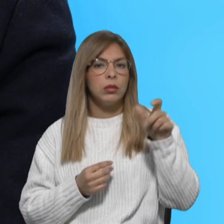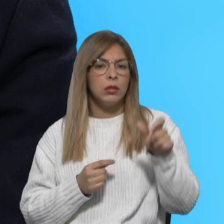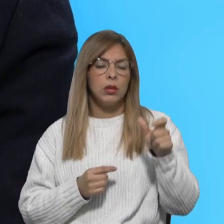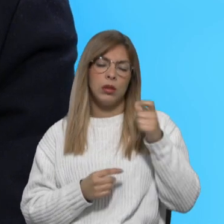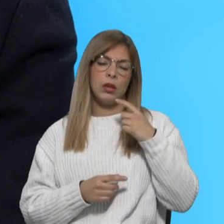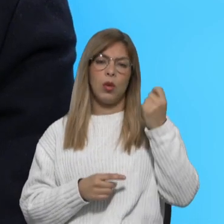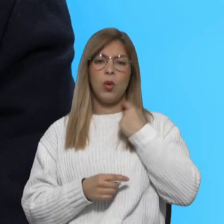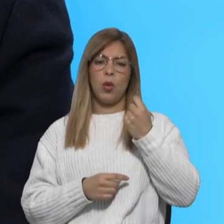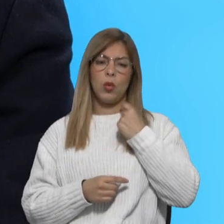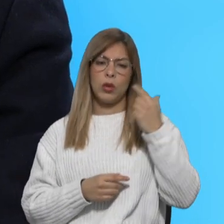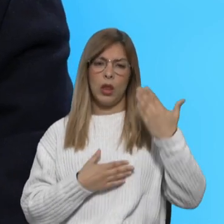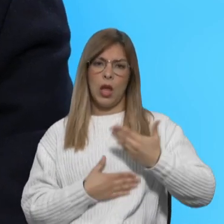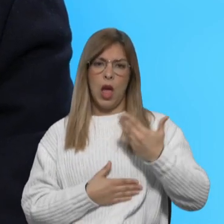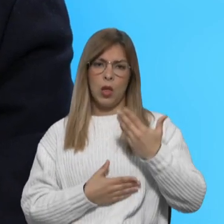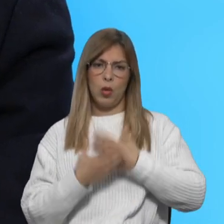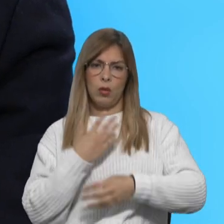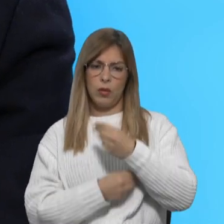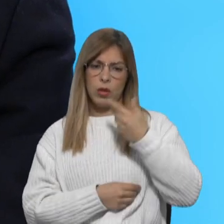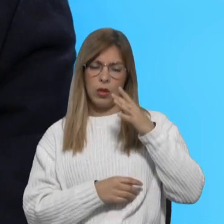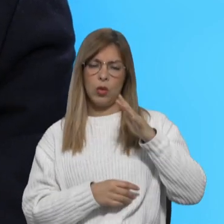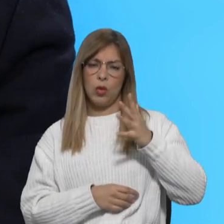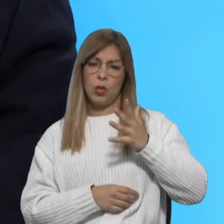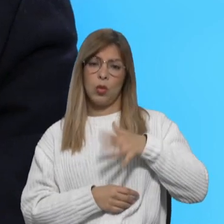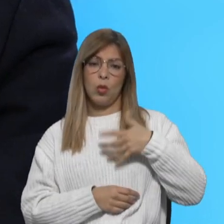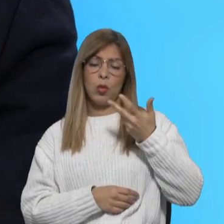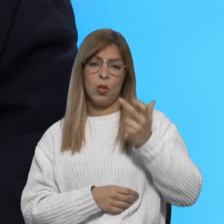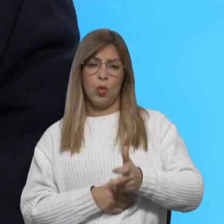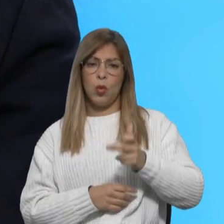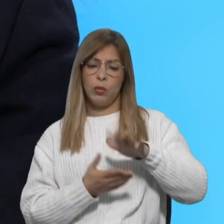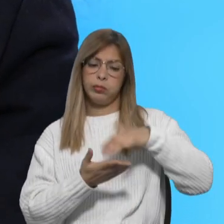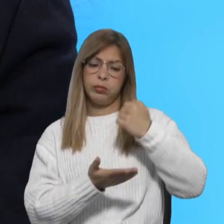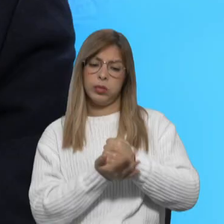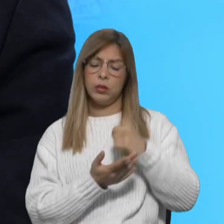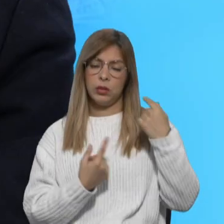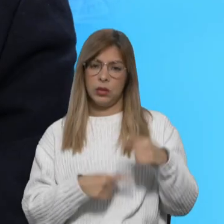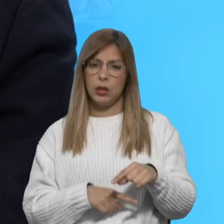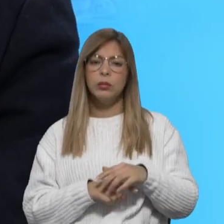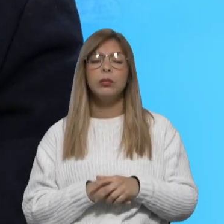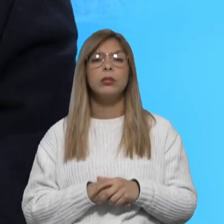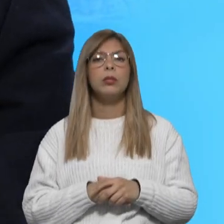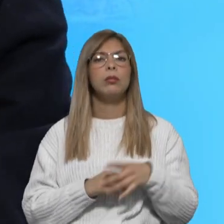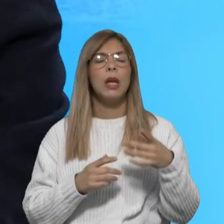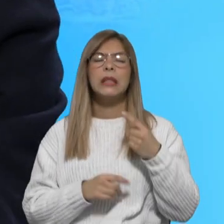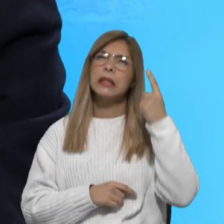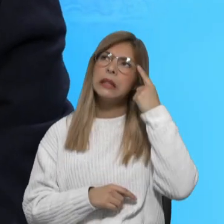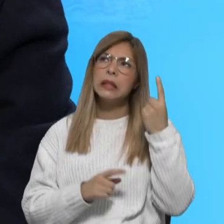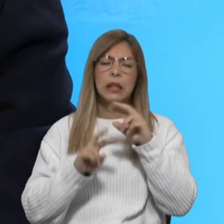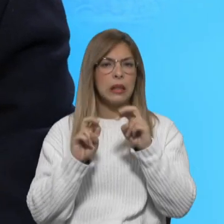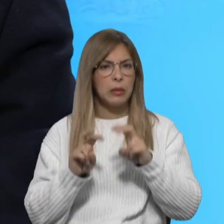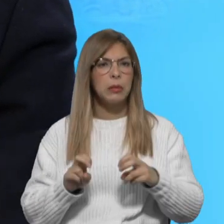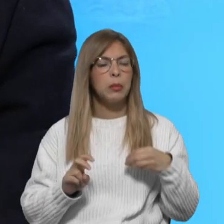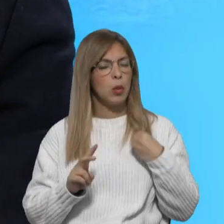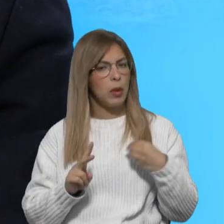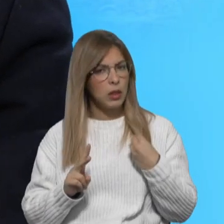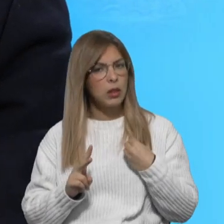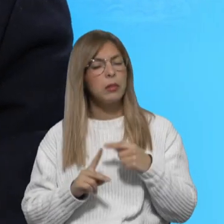e creio que doutorado, e que se tem preocupado muito com todas estas situações. Esta é, digamos, a primeira parte do programa.